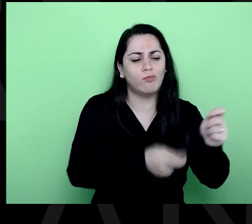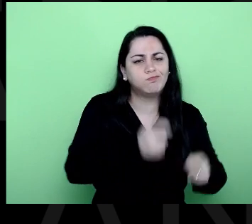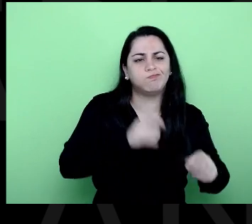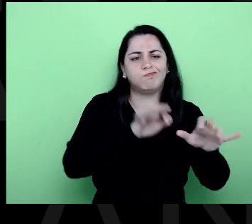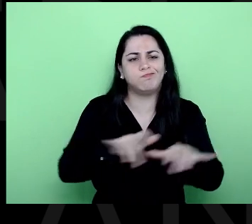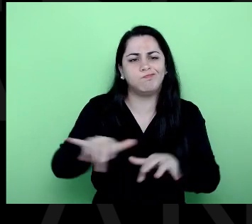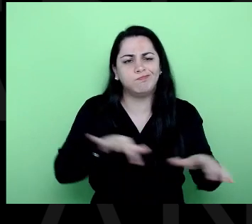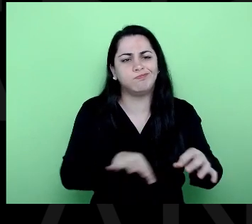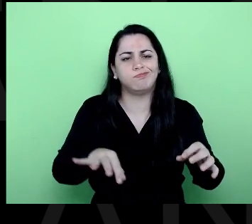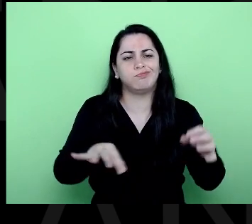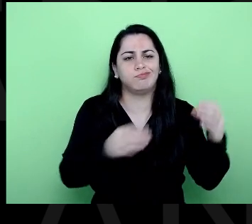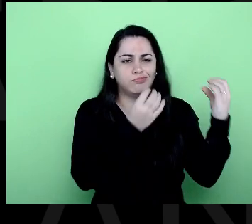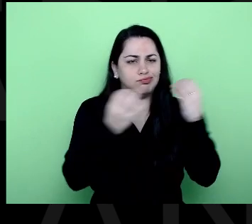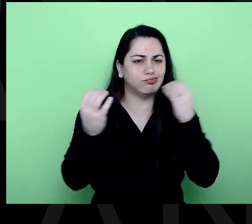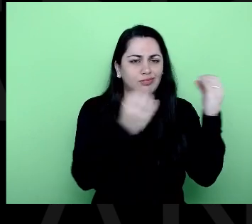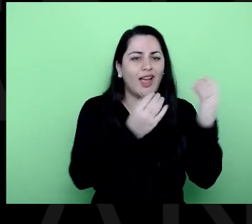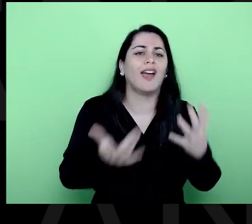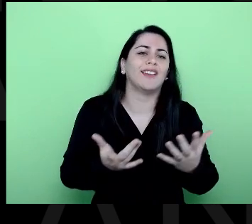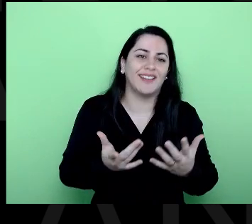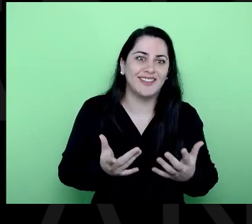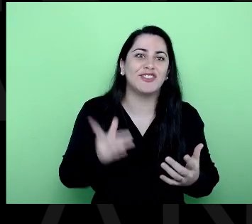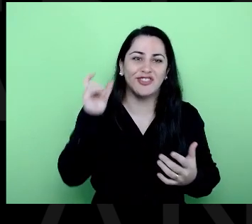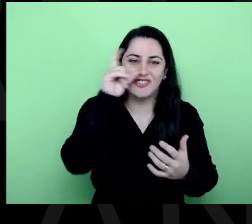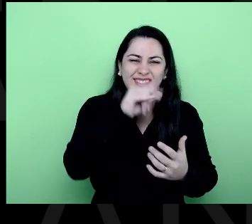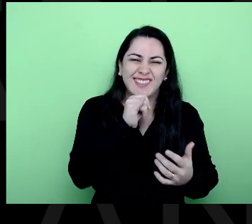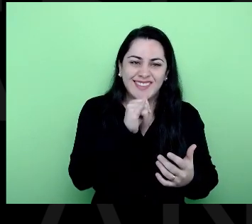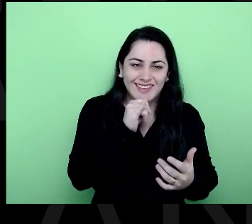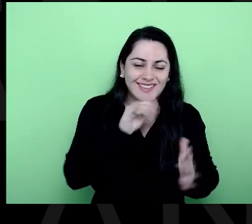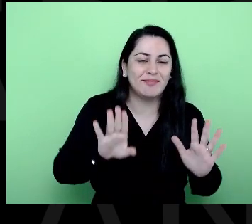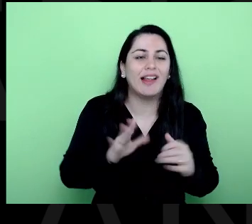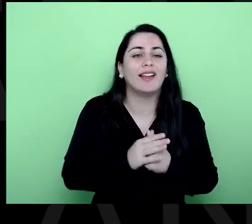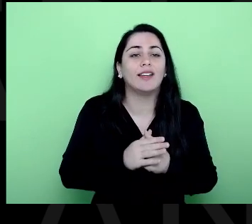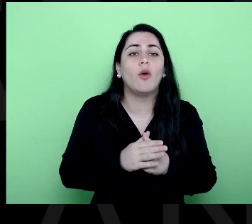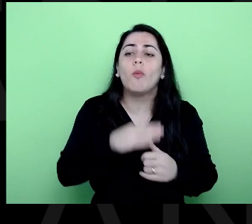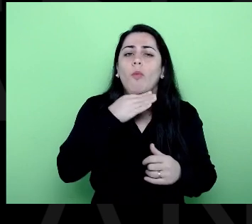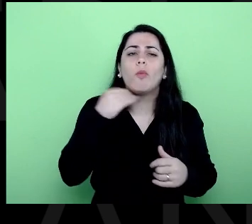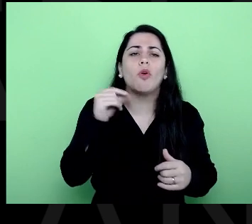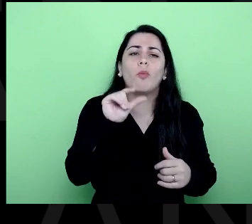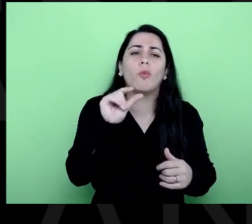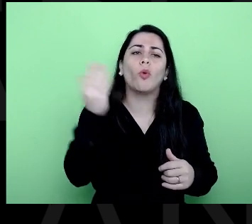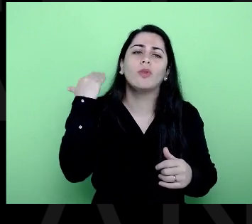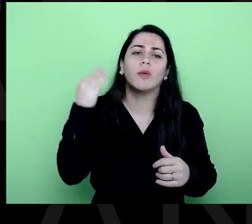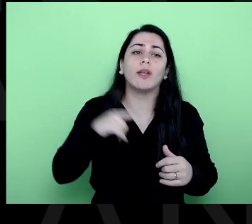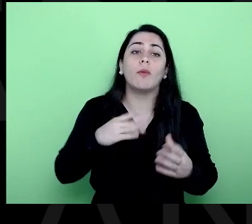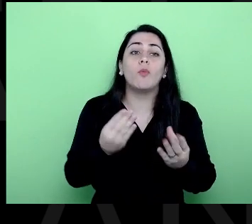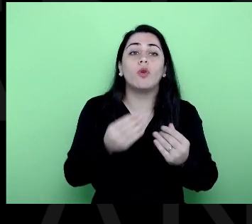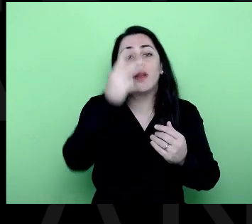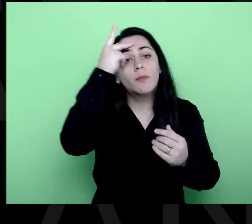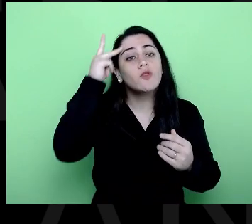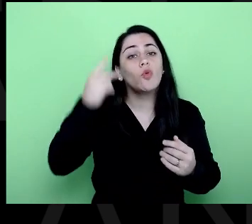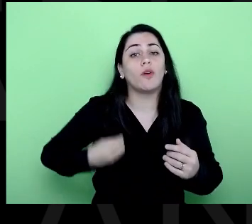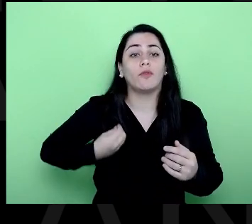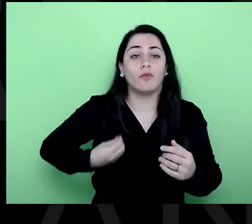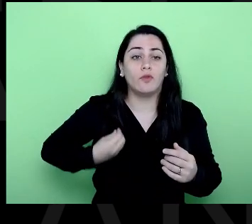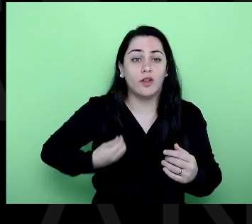cara de frente, que é muito mais difícil, é um cara que morreu há não faz tanto tempo, então tem muita gente viva. A história não